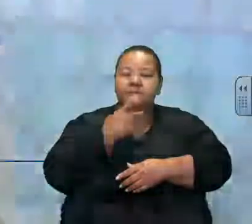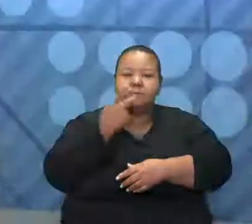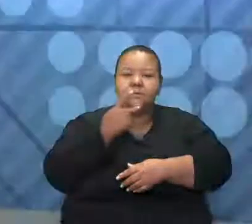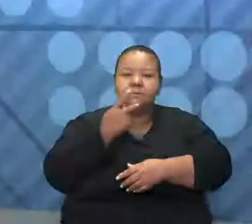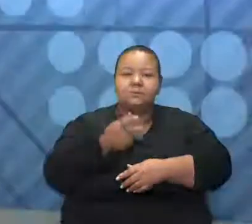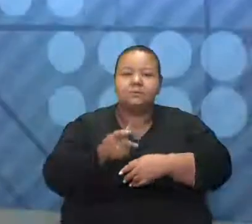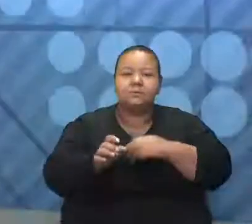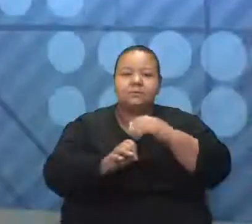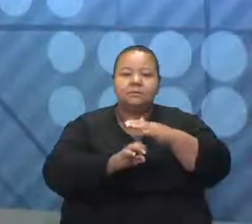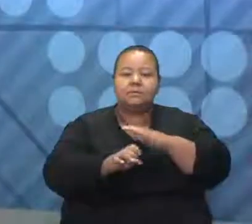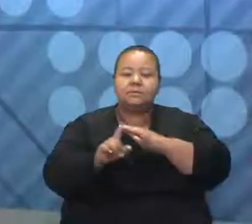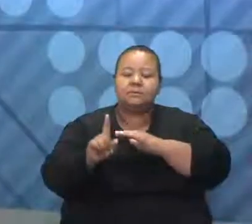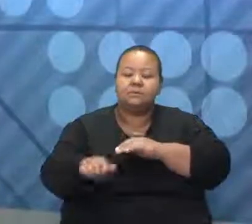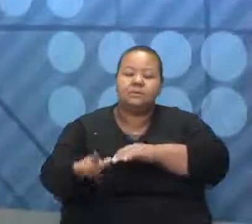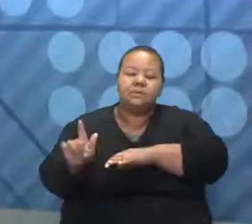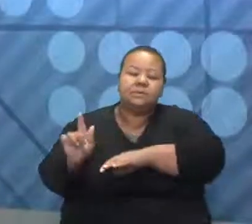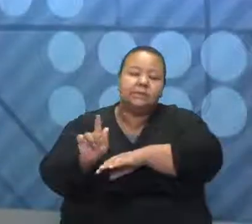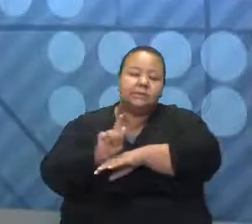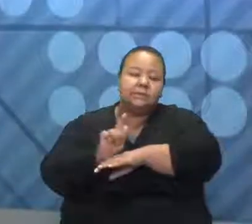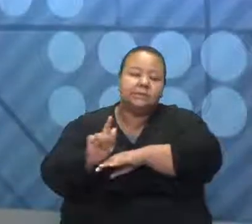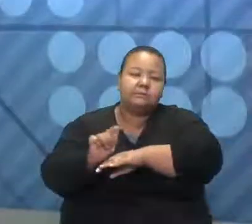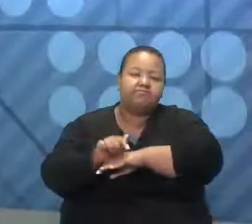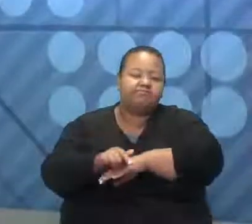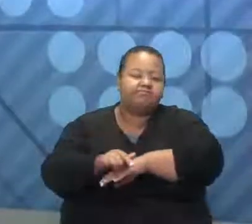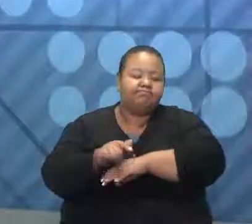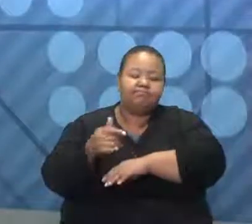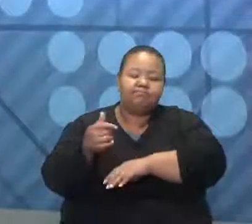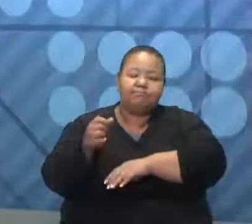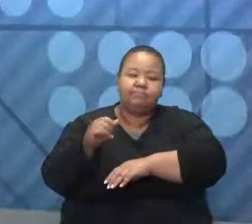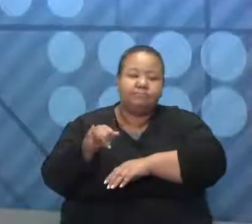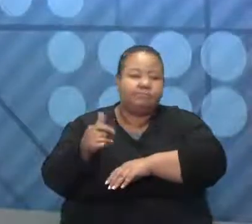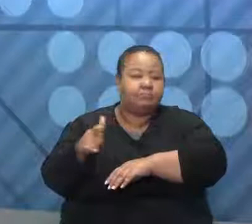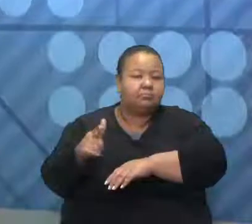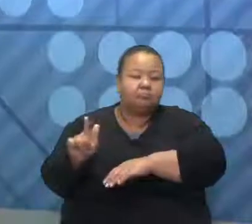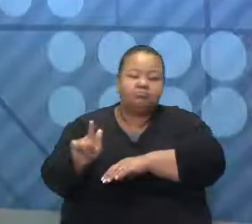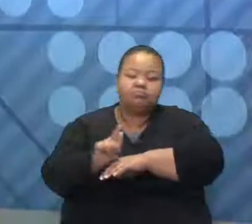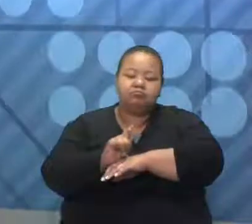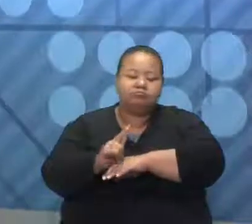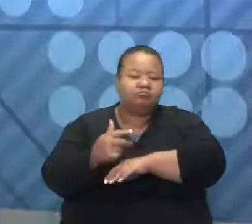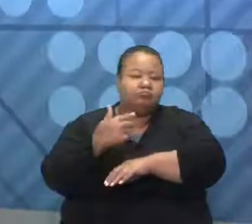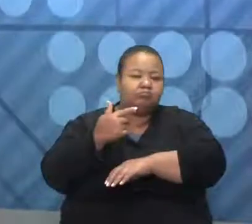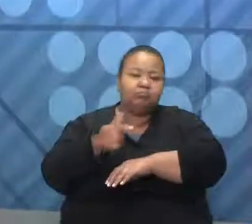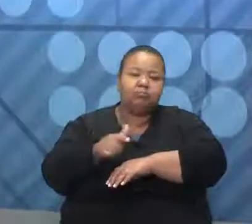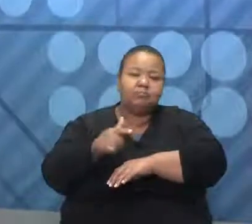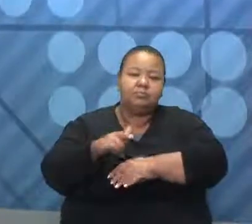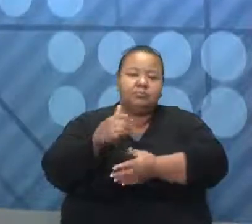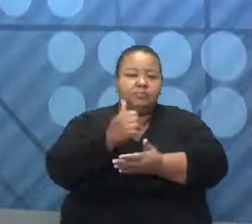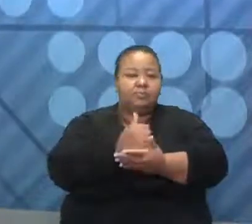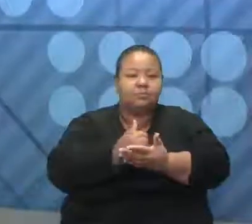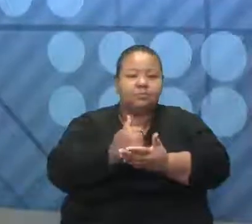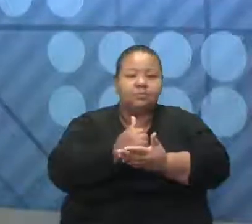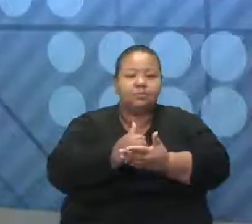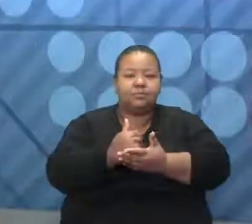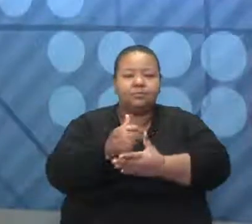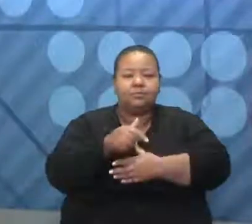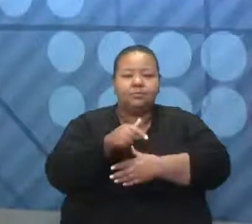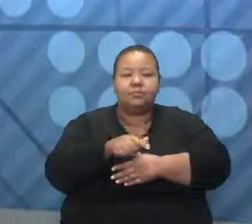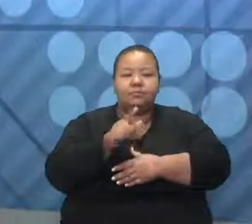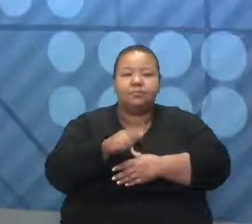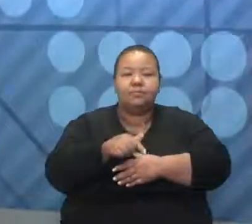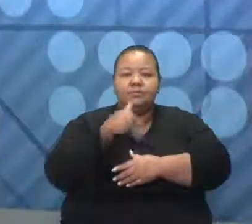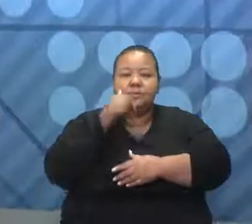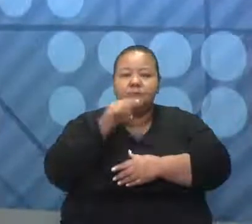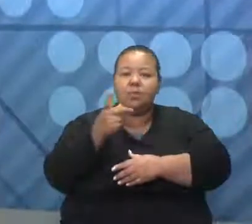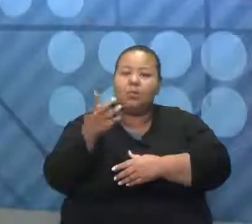a minha empresa gerencia. Se eu não gerencio, eu também não controlo. Não, é uma